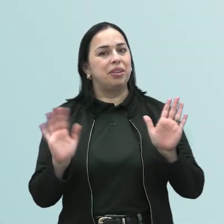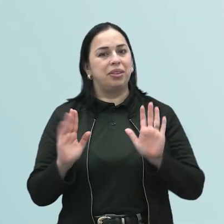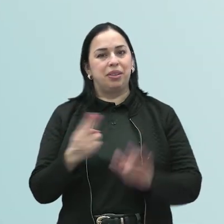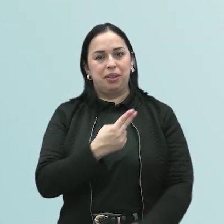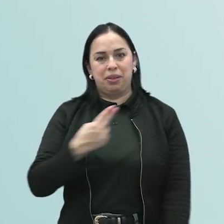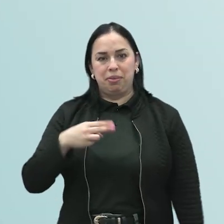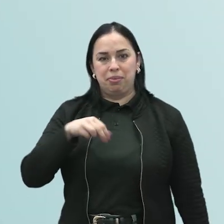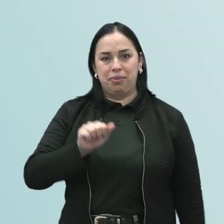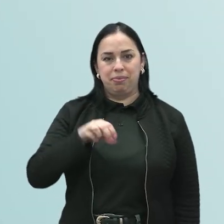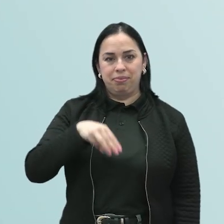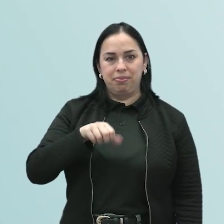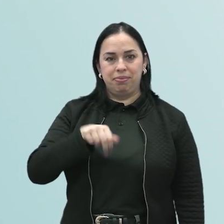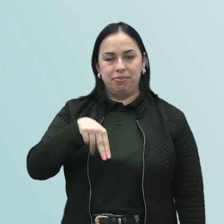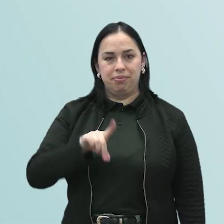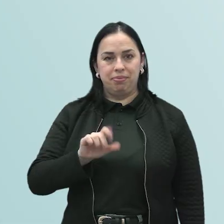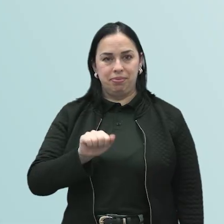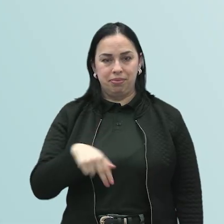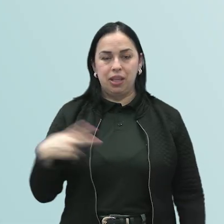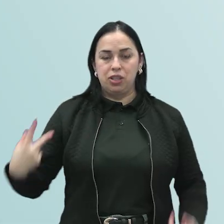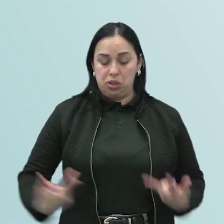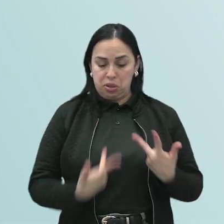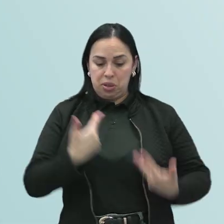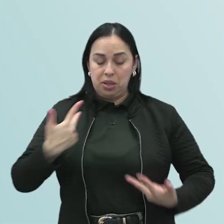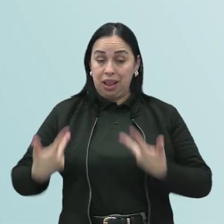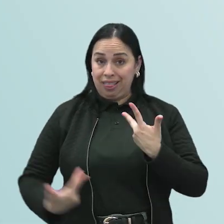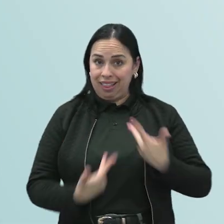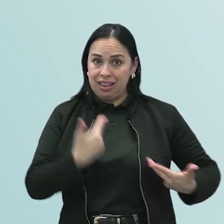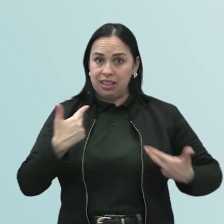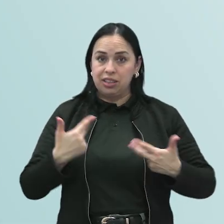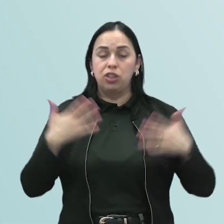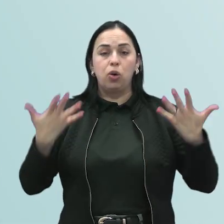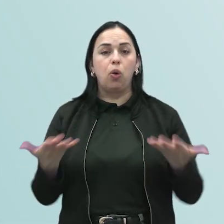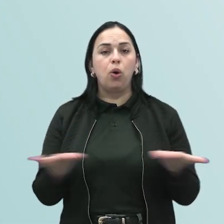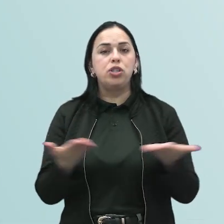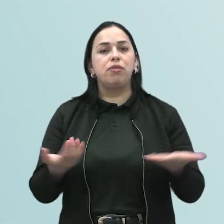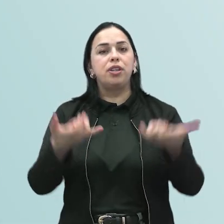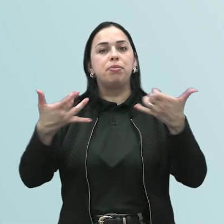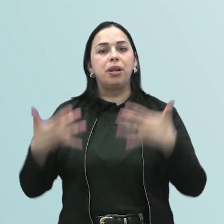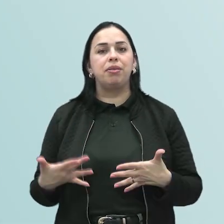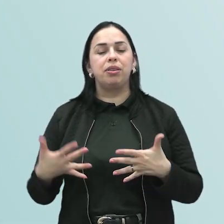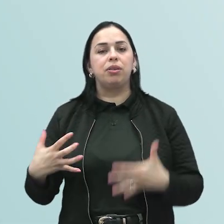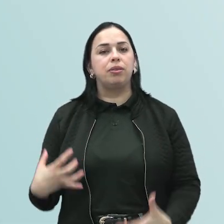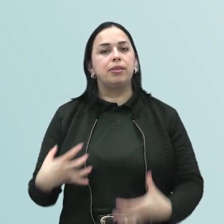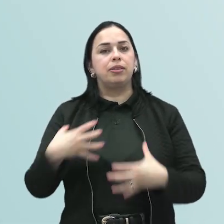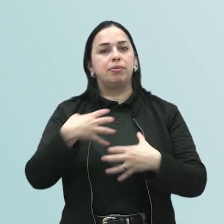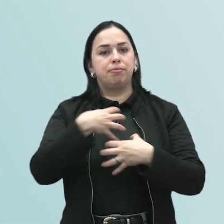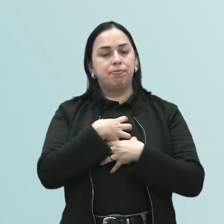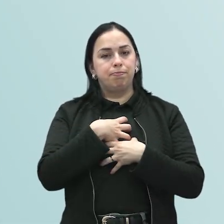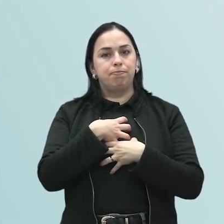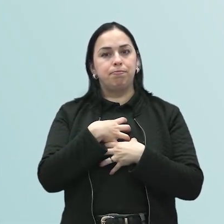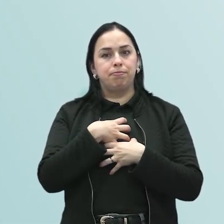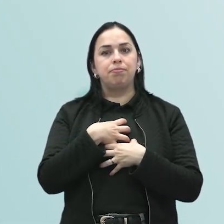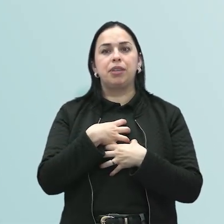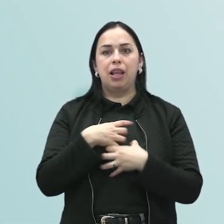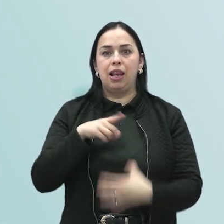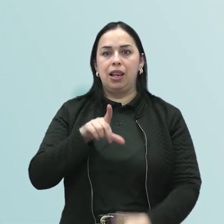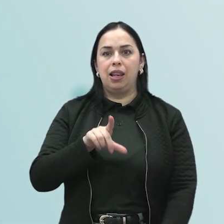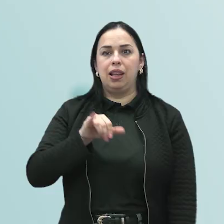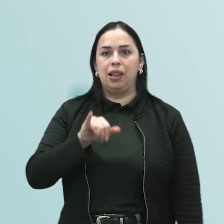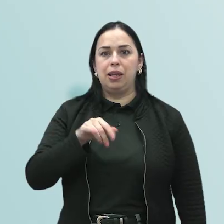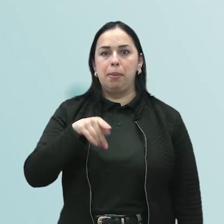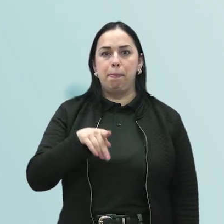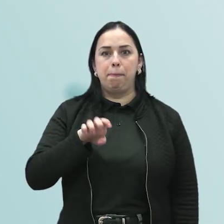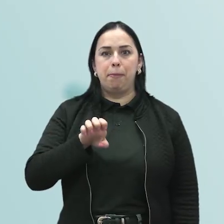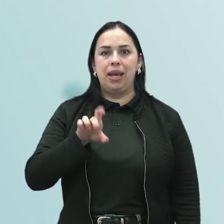Olá, meu nome é Amanda da Cunha Borges, sou cirurgiã vascular e endovascular e vou falar hoje com vocês sobre os sintomas do lipedema. O lipedema, por